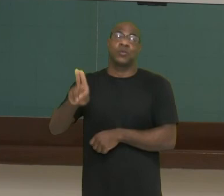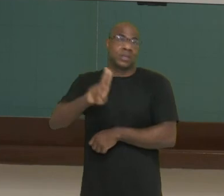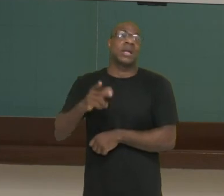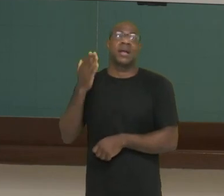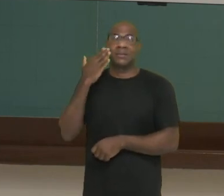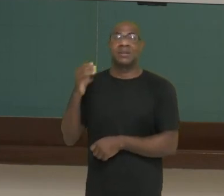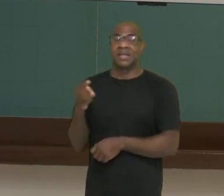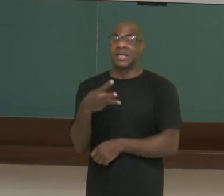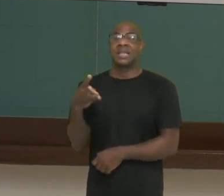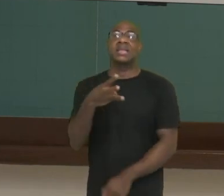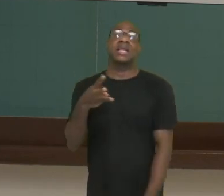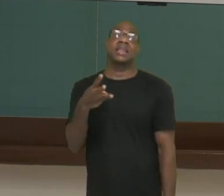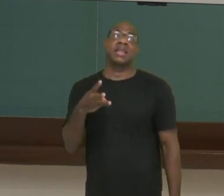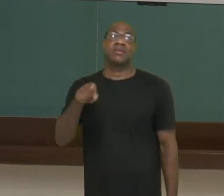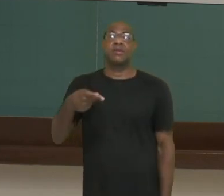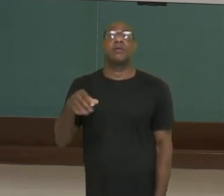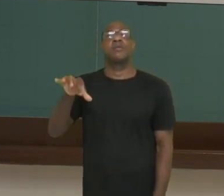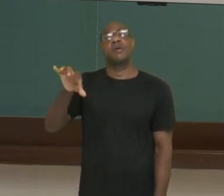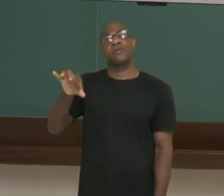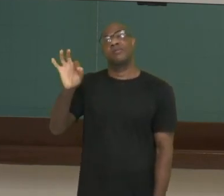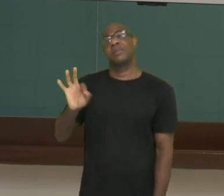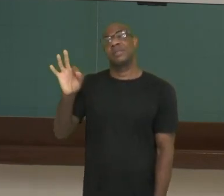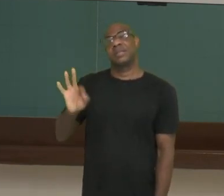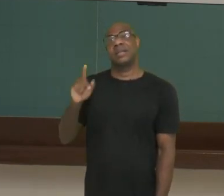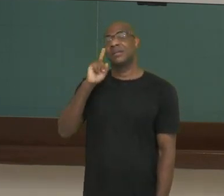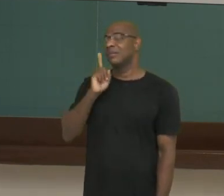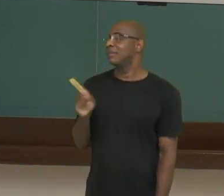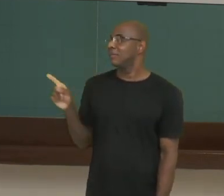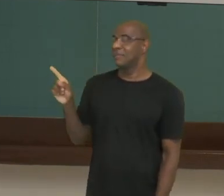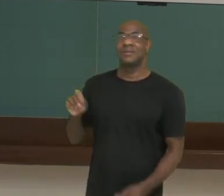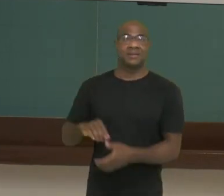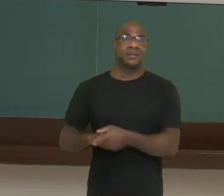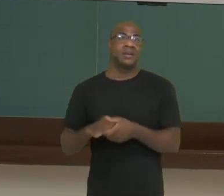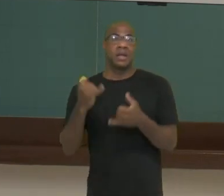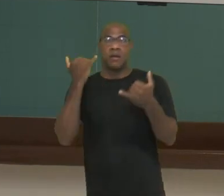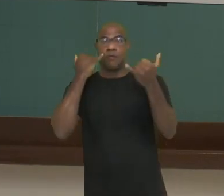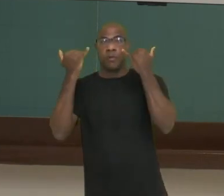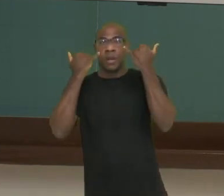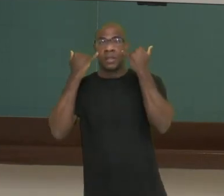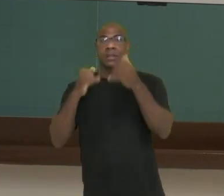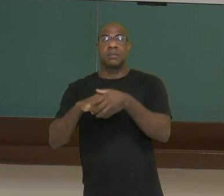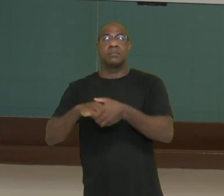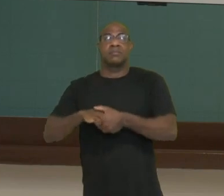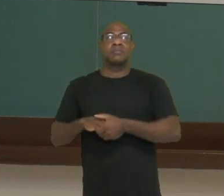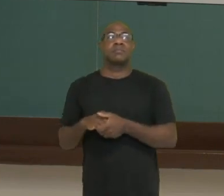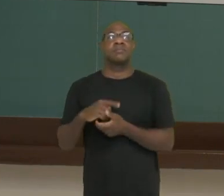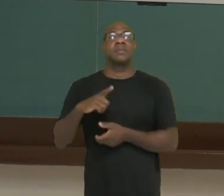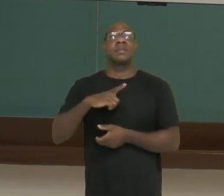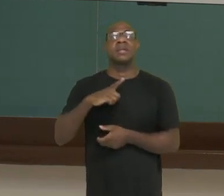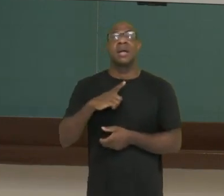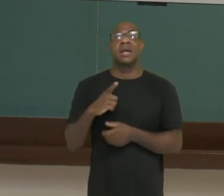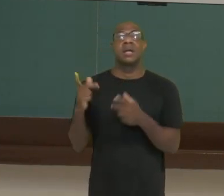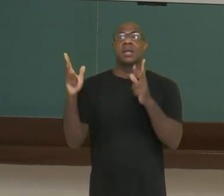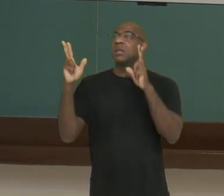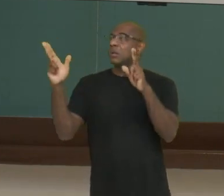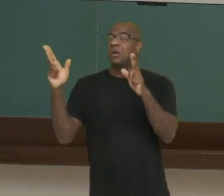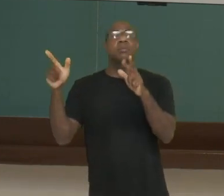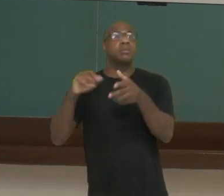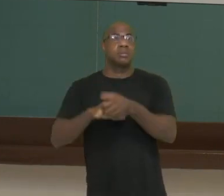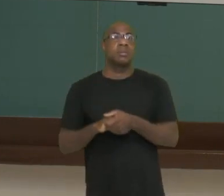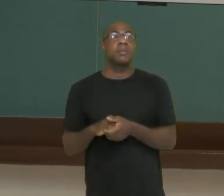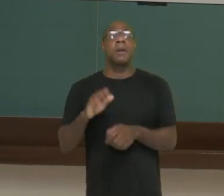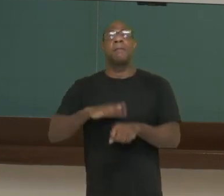33,9%. Já transformamos até em porcentagem, fica mais fácil. Aqui está a tabela resumo e aqui está exatamente o que é